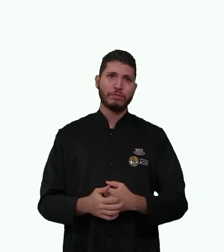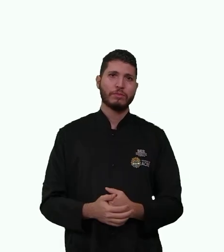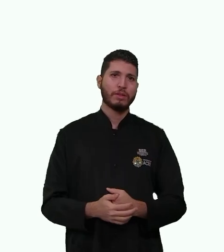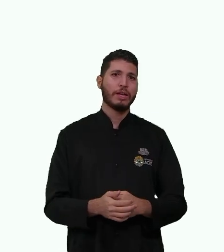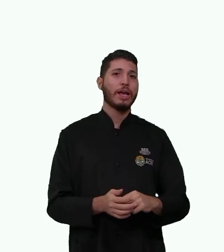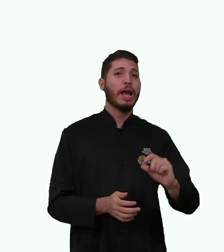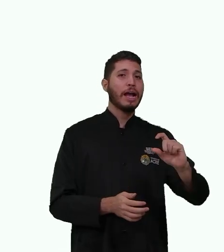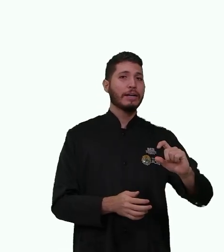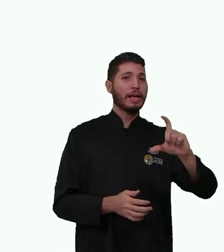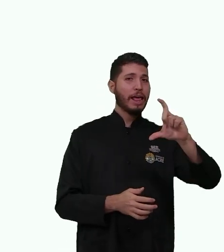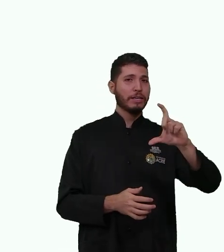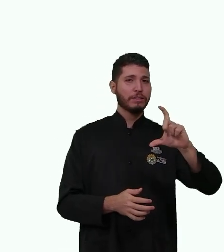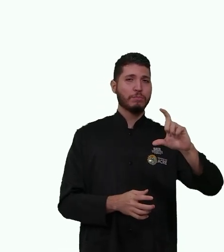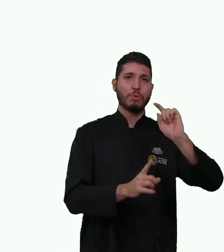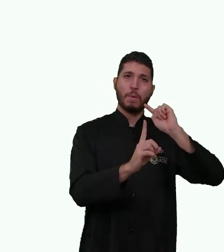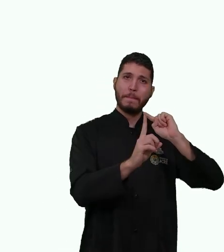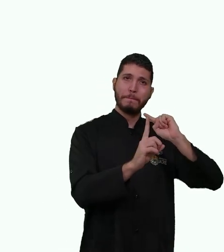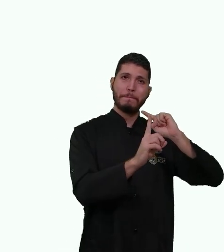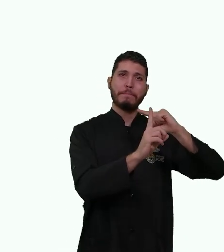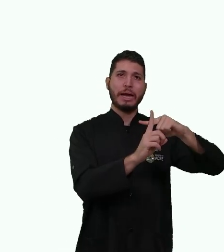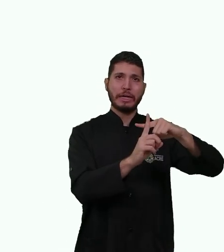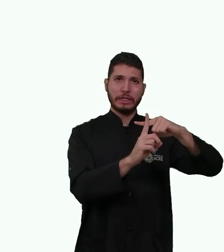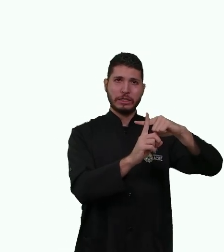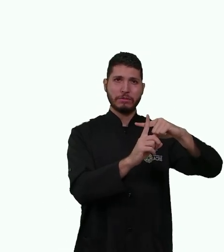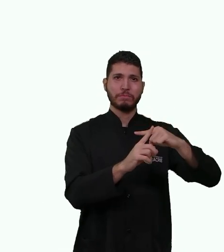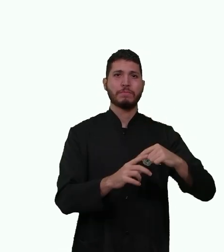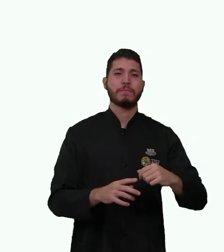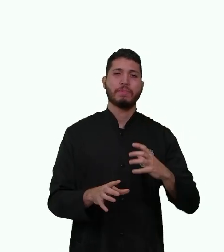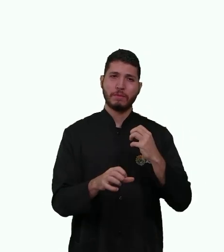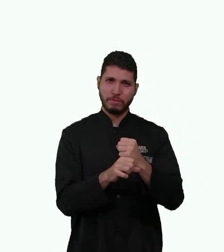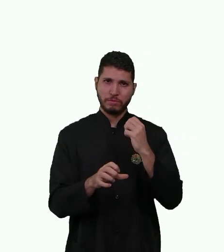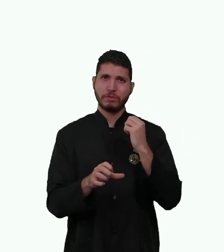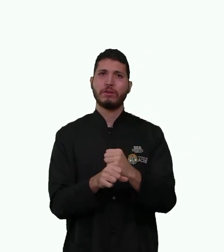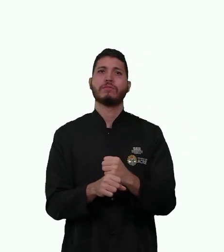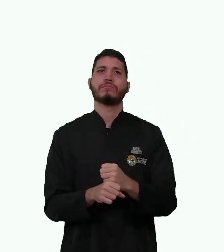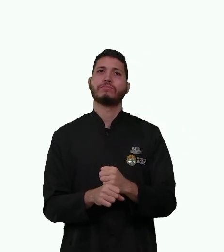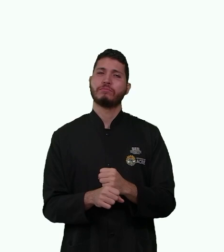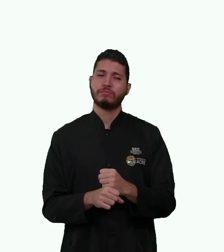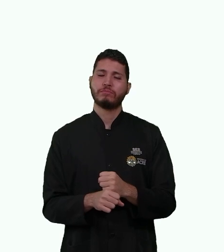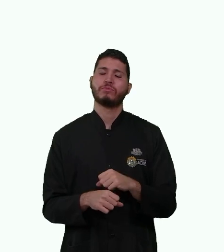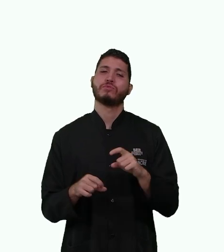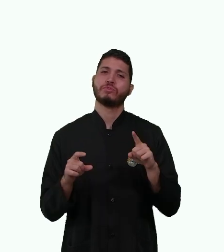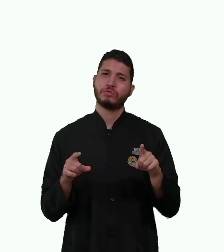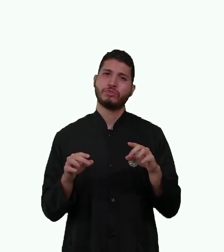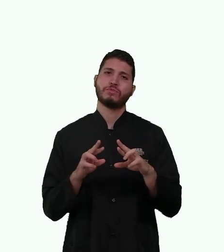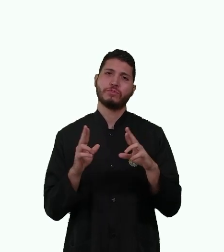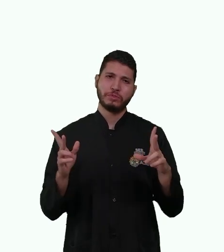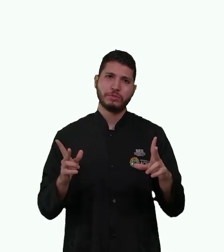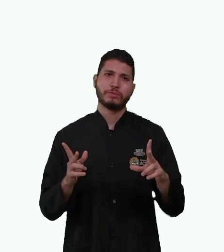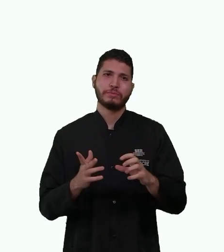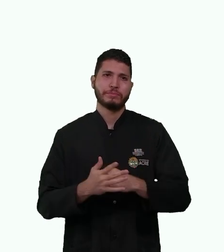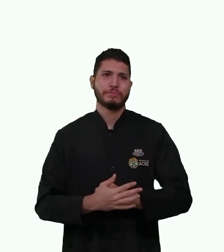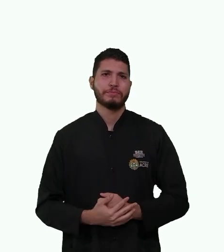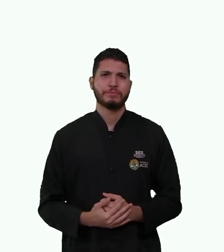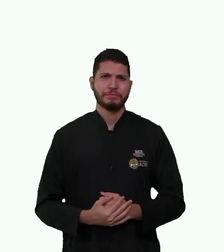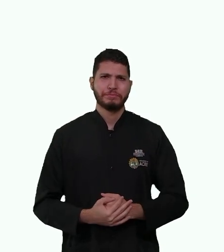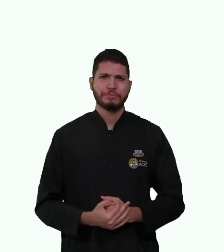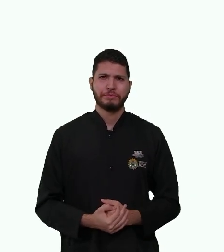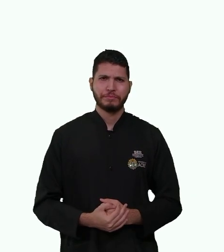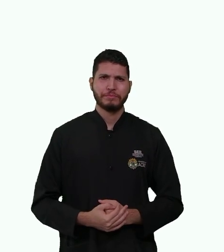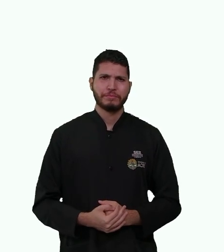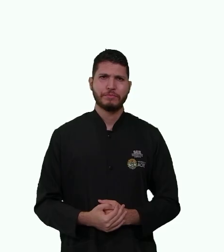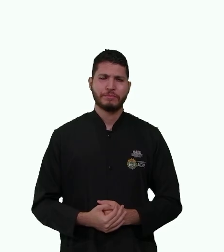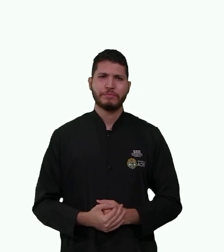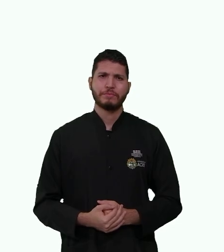Então, vamos lá, ó. Essa forma é diferente para acréscimos e descontos, que é aquilo que eu falei no produto. Então, se eu tenho um acréscimo, eu vou ter um